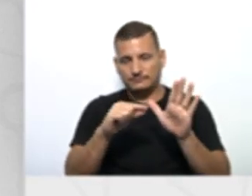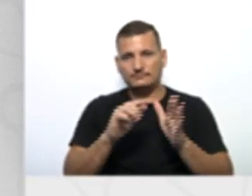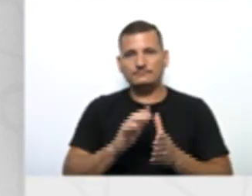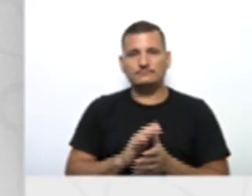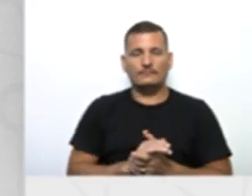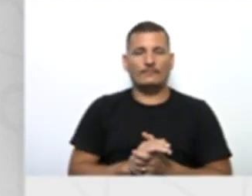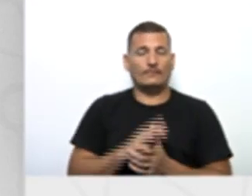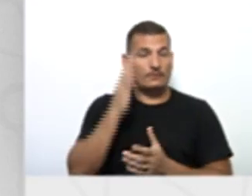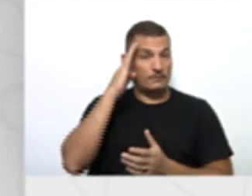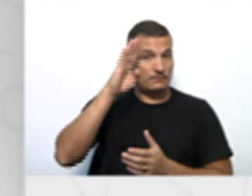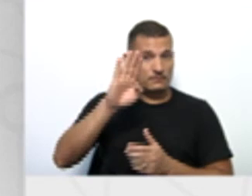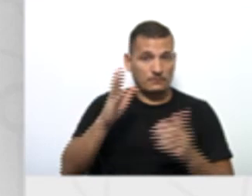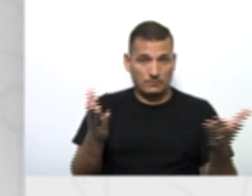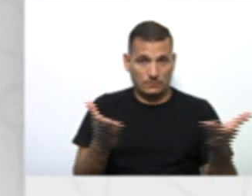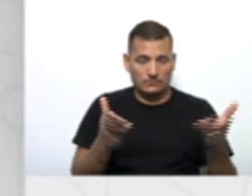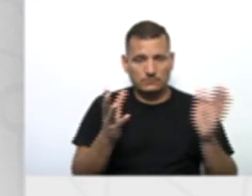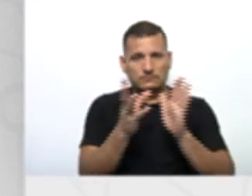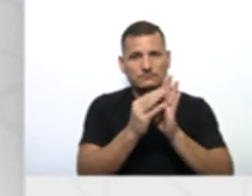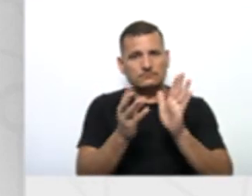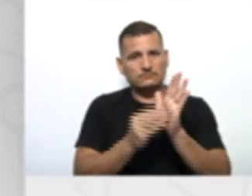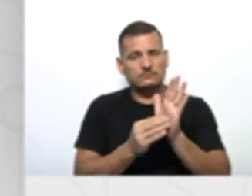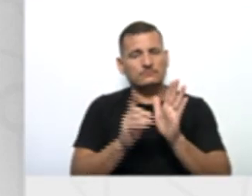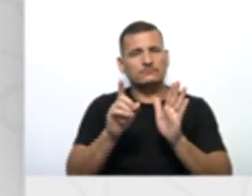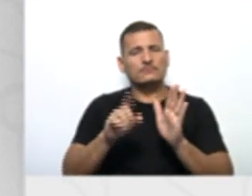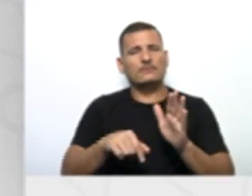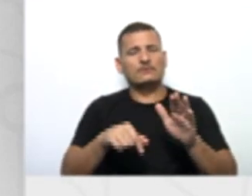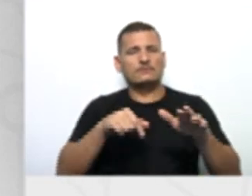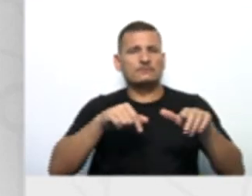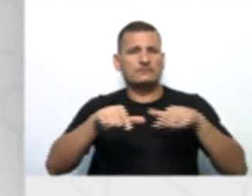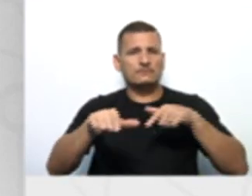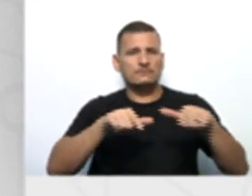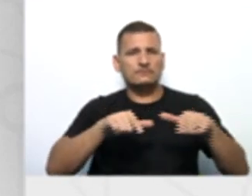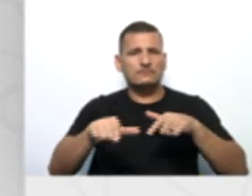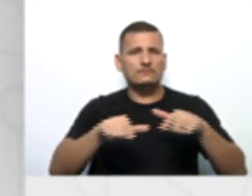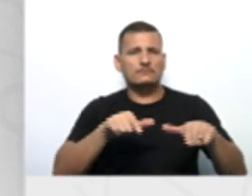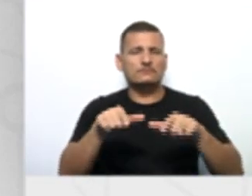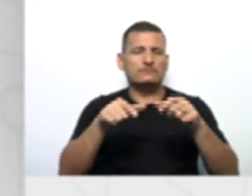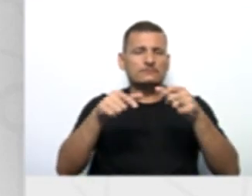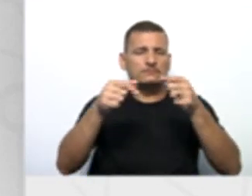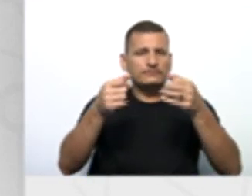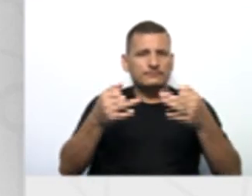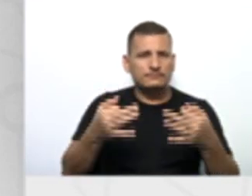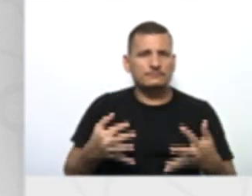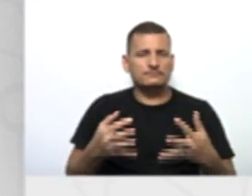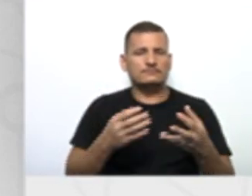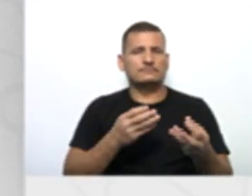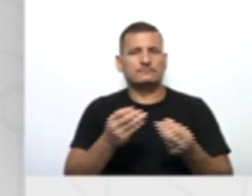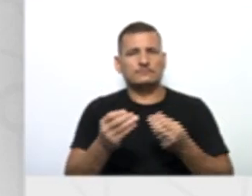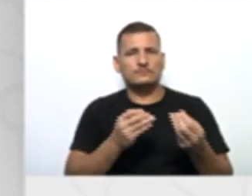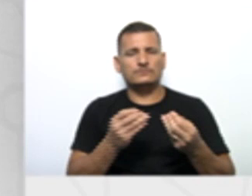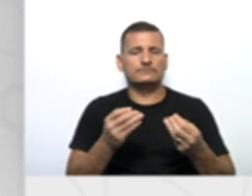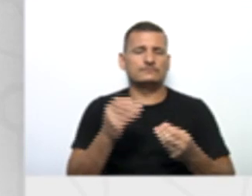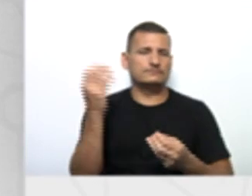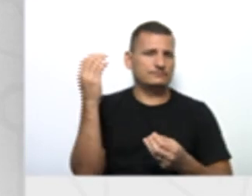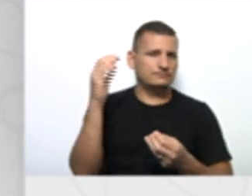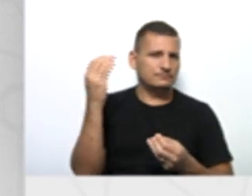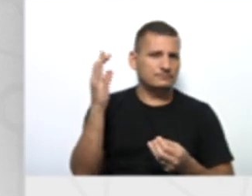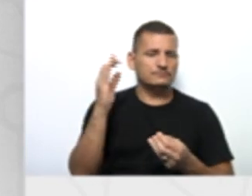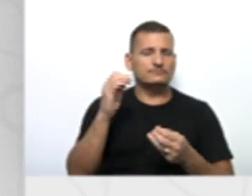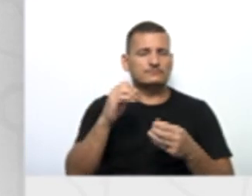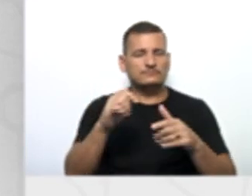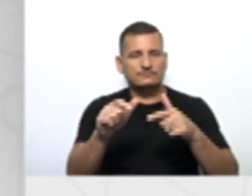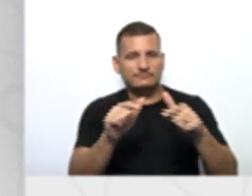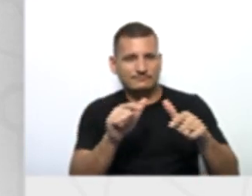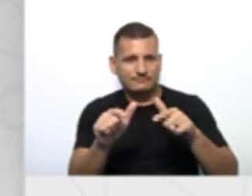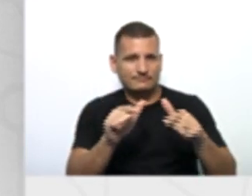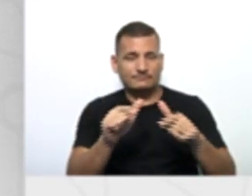O nosso principal conteúdo, então, é trabalhar a redação técnica, a redação de trabalhos científicos. Como fazer isso? Então, todos esses